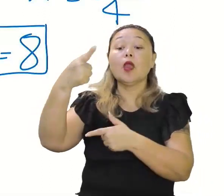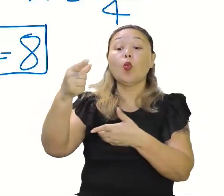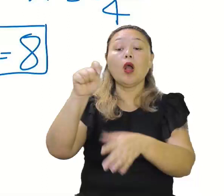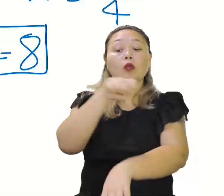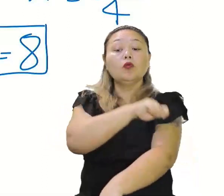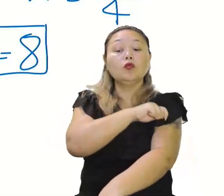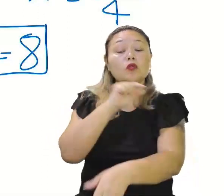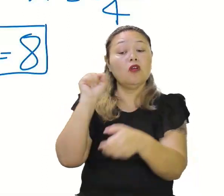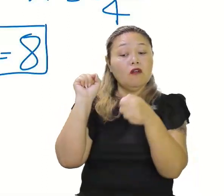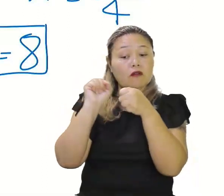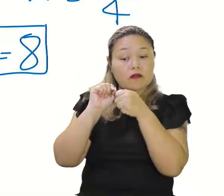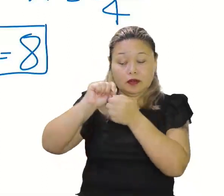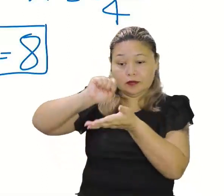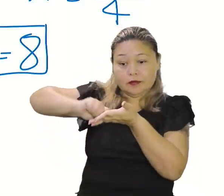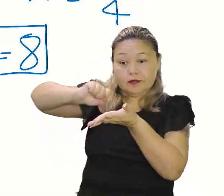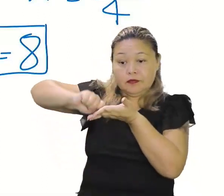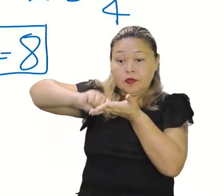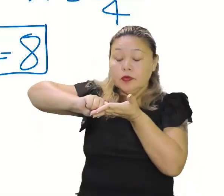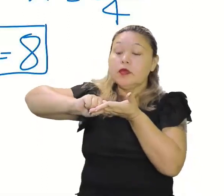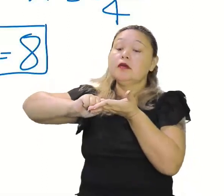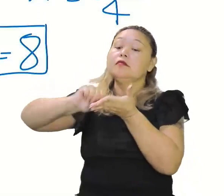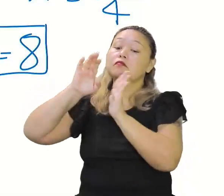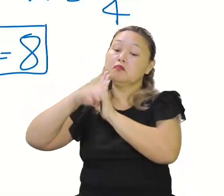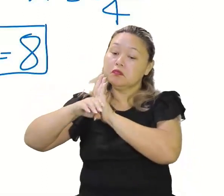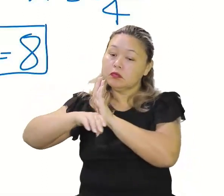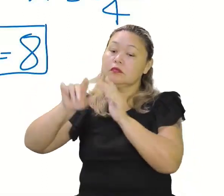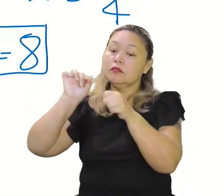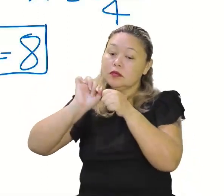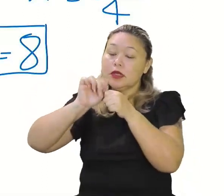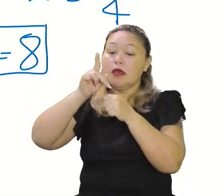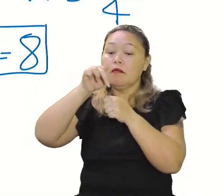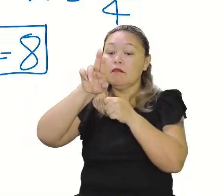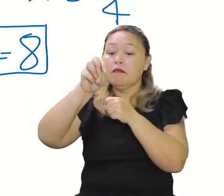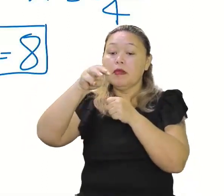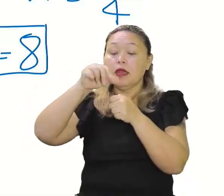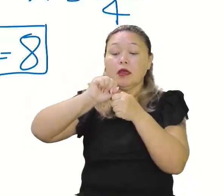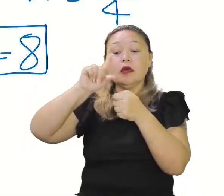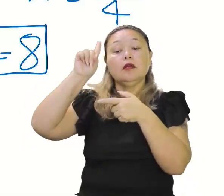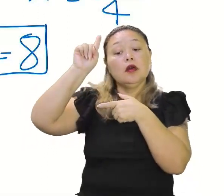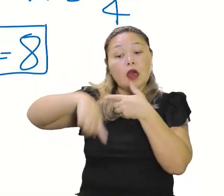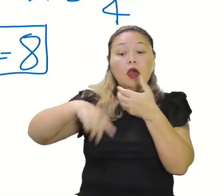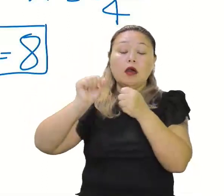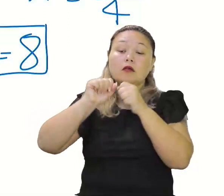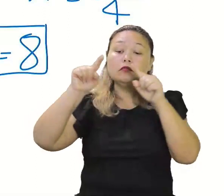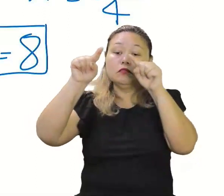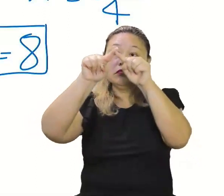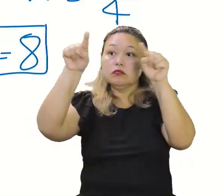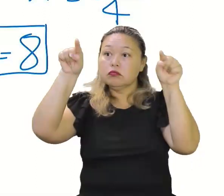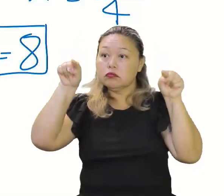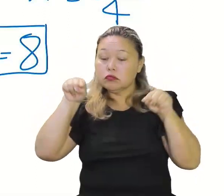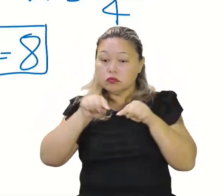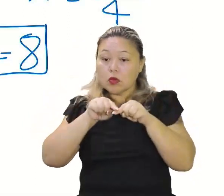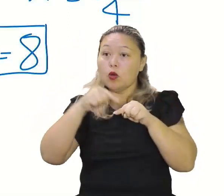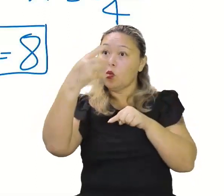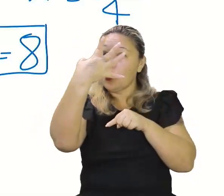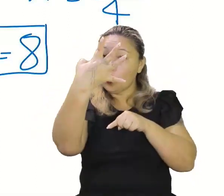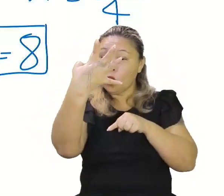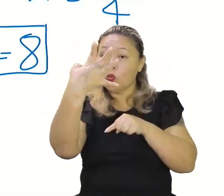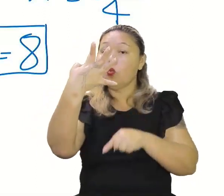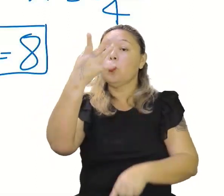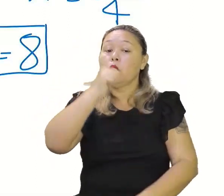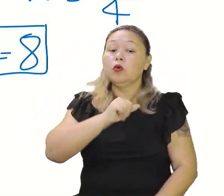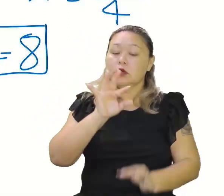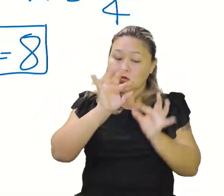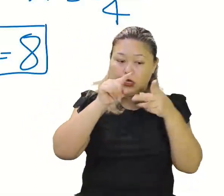anotações. Definição de perímetro e uma regra básica do quadrado. Quadrado é um quadrilátero que possui 4 ângulos